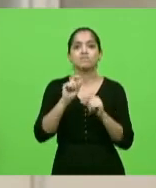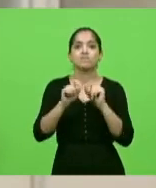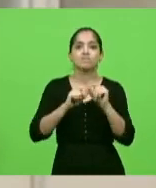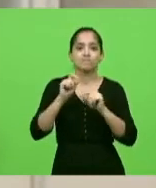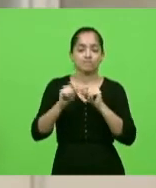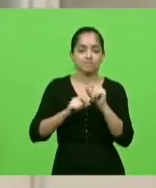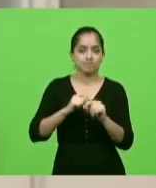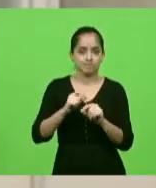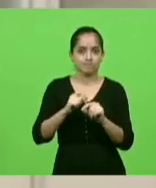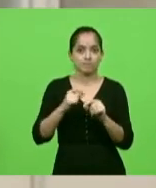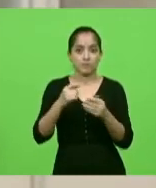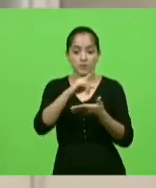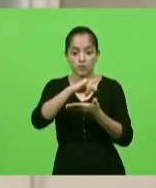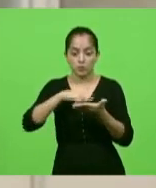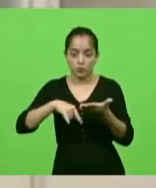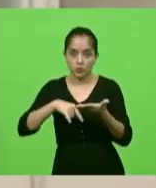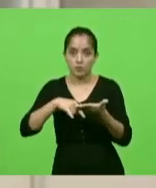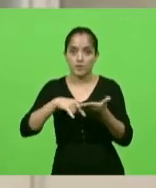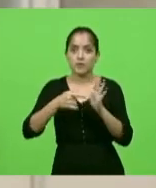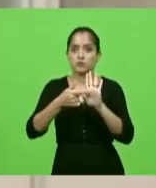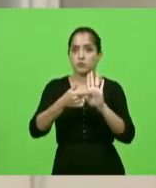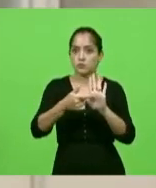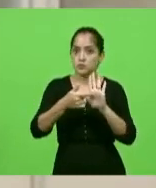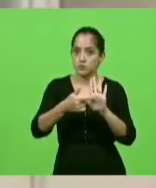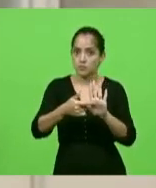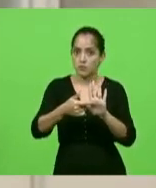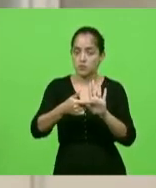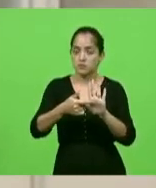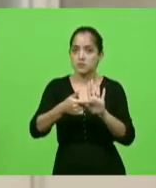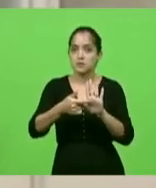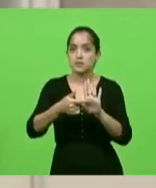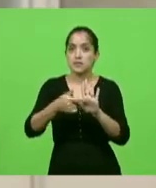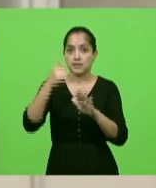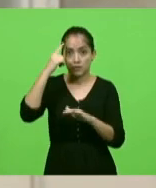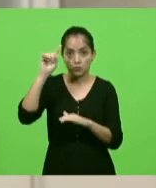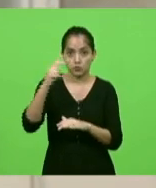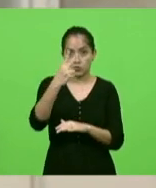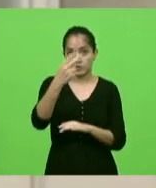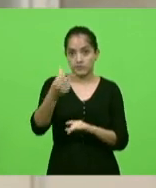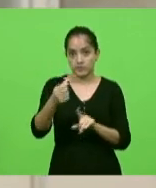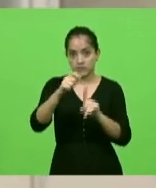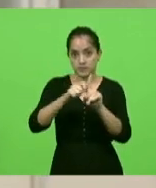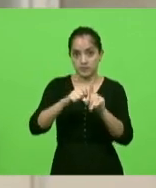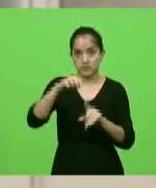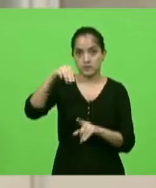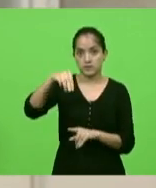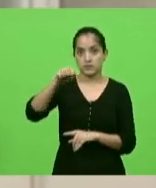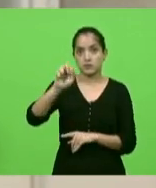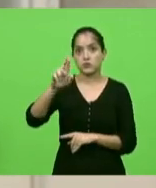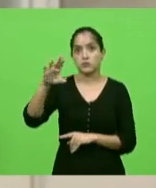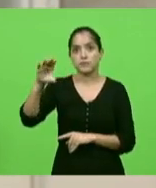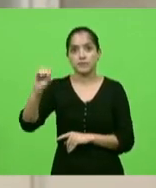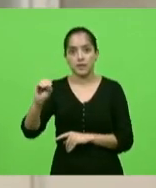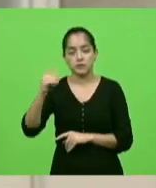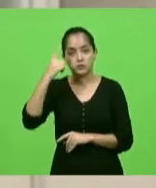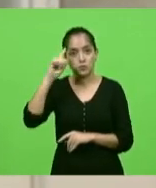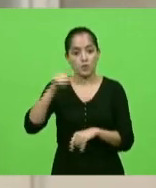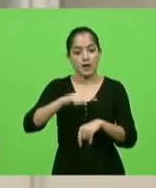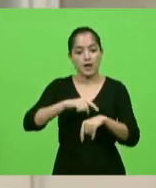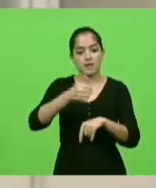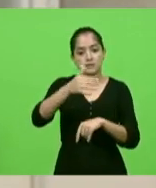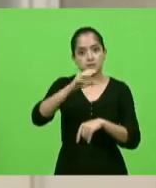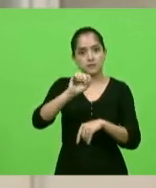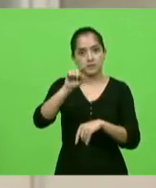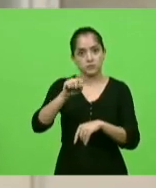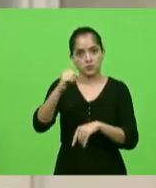efeito extrai-se dos documentos constantes dos Autos que no dia vinte e seis de março de 2020 as